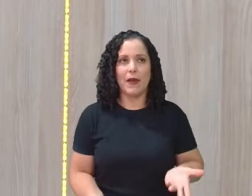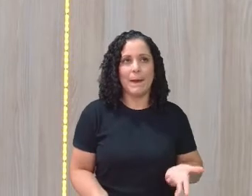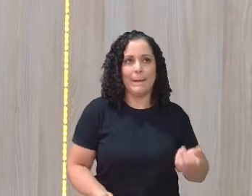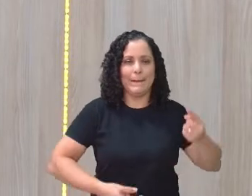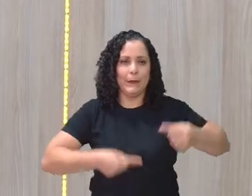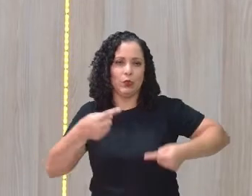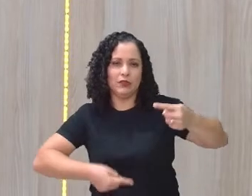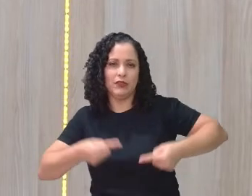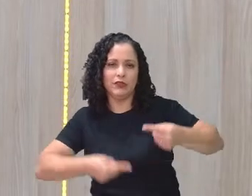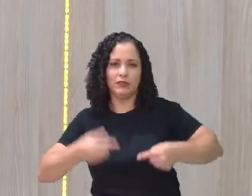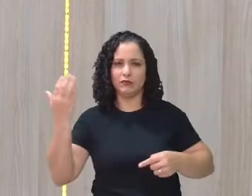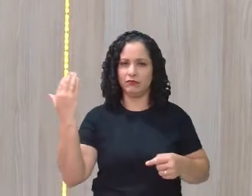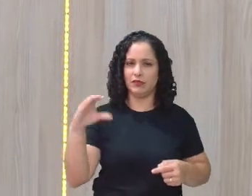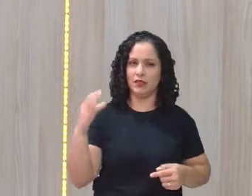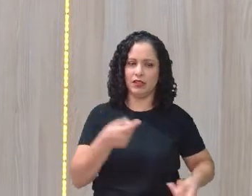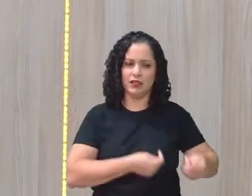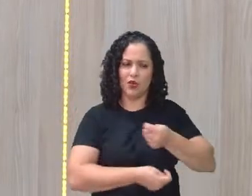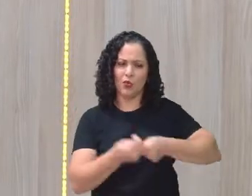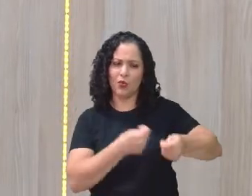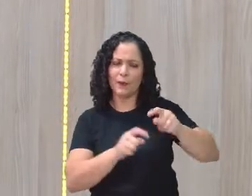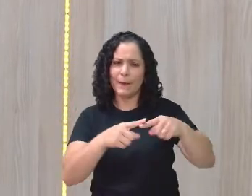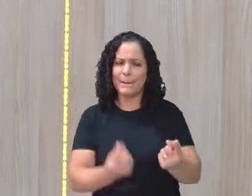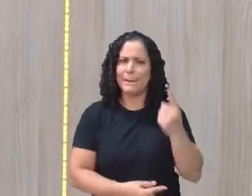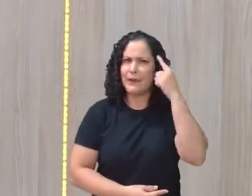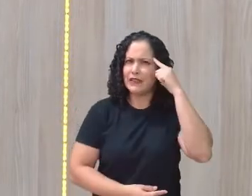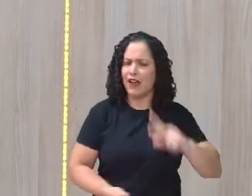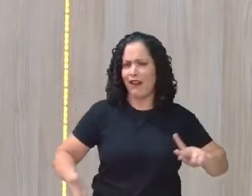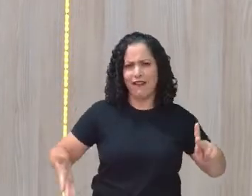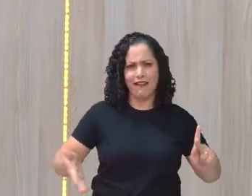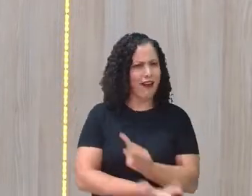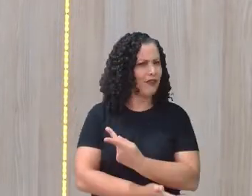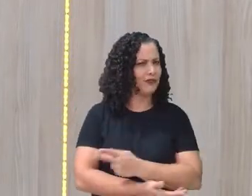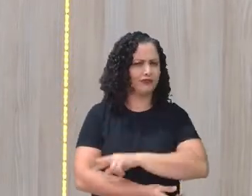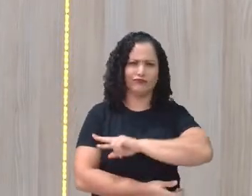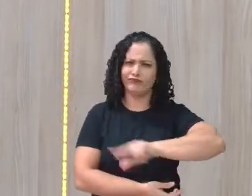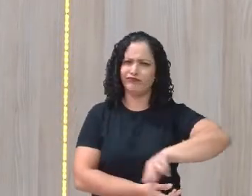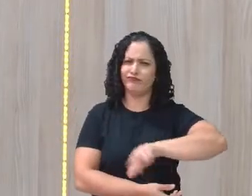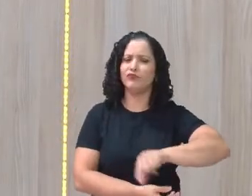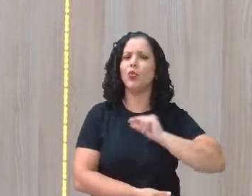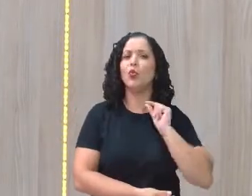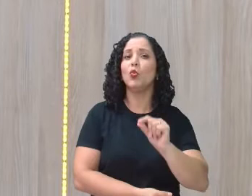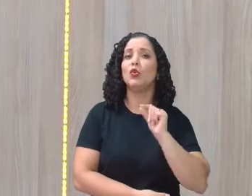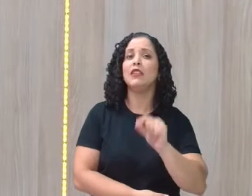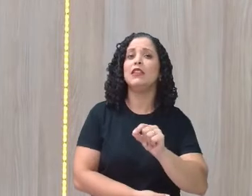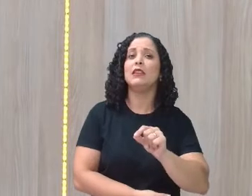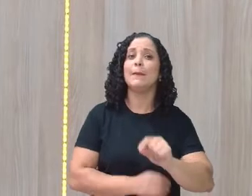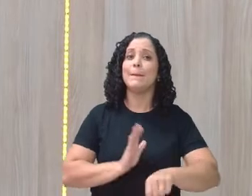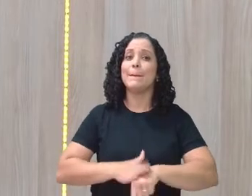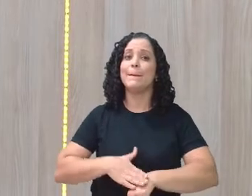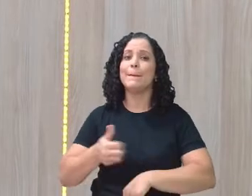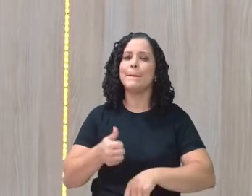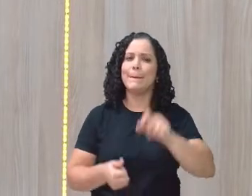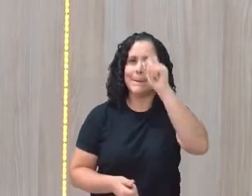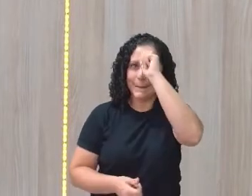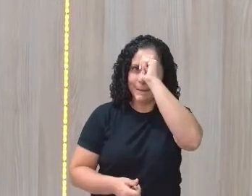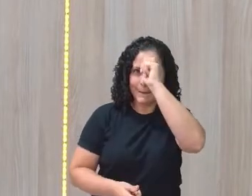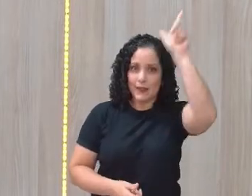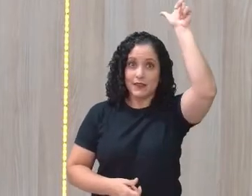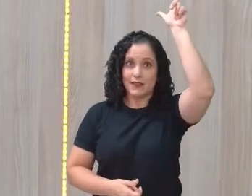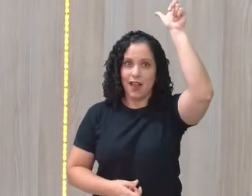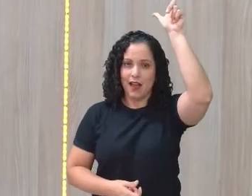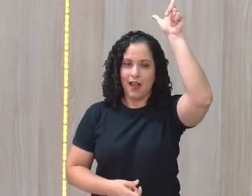disseram assim, opa, tá errado por aí, né? Vamos ver o que é que a gente pode fazer, pensar